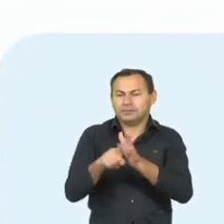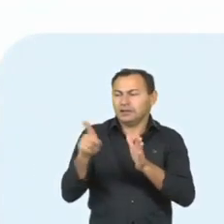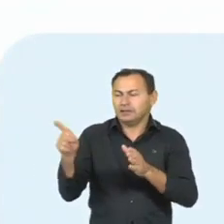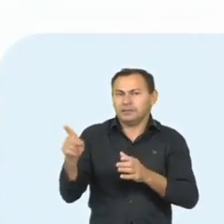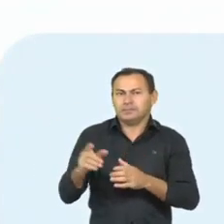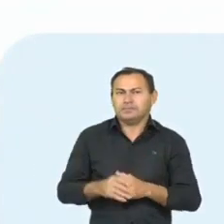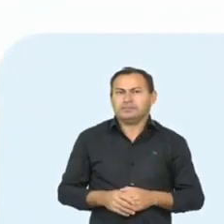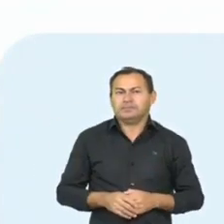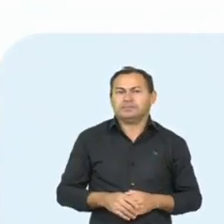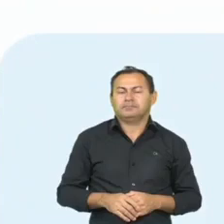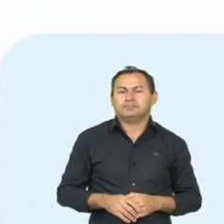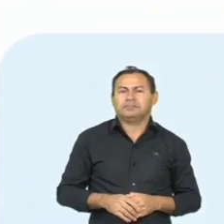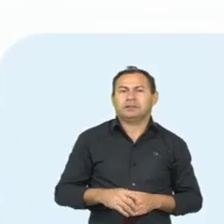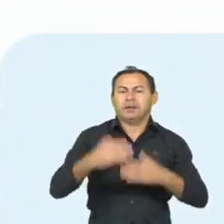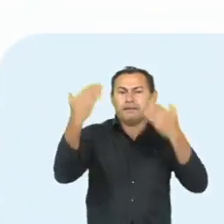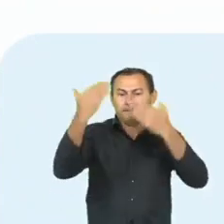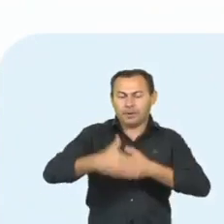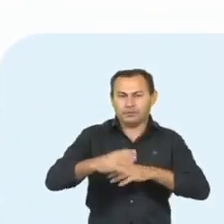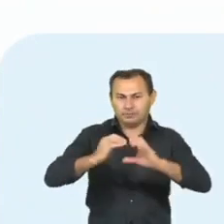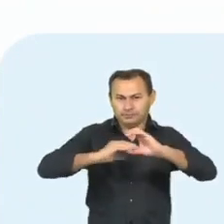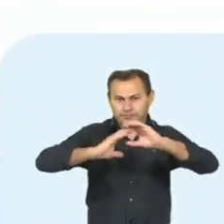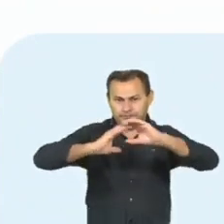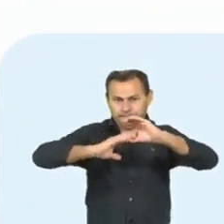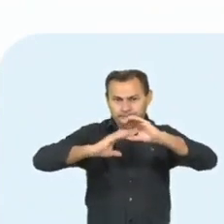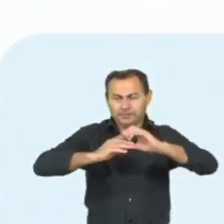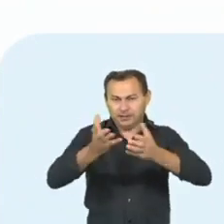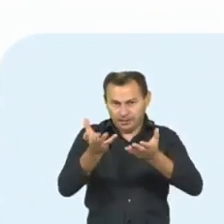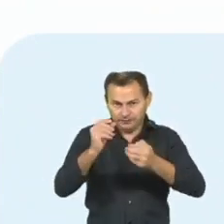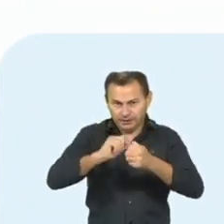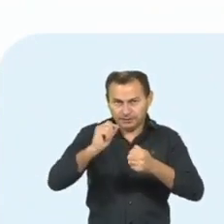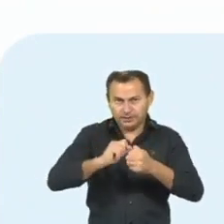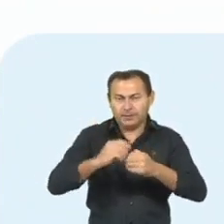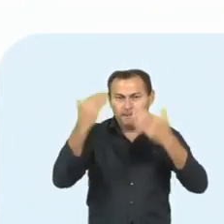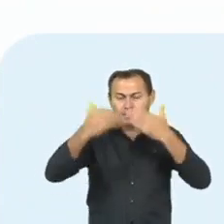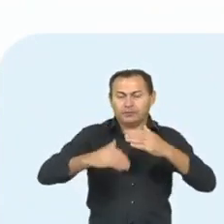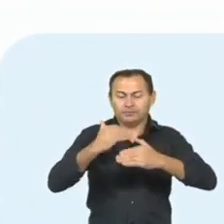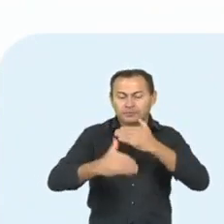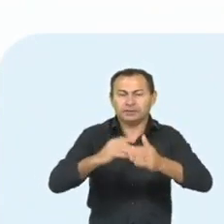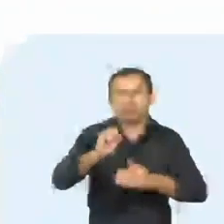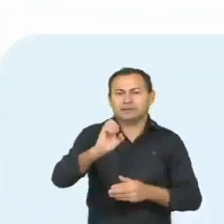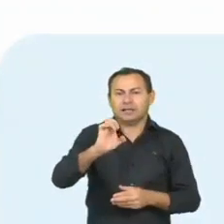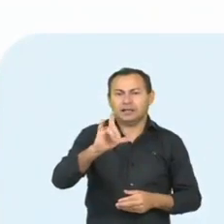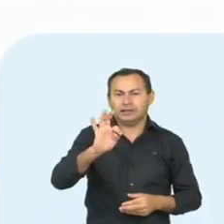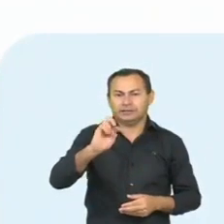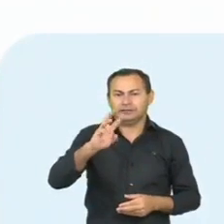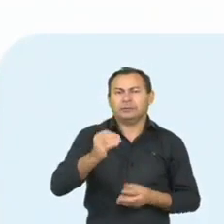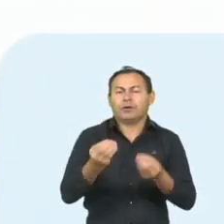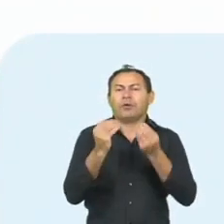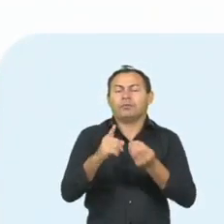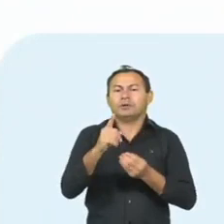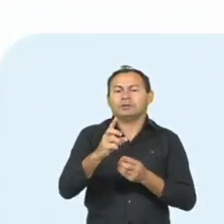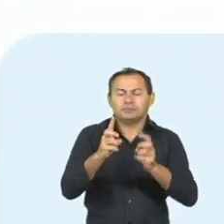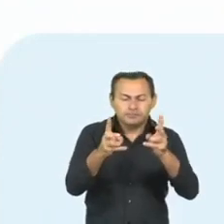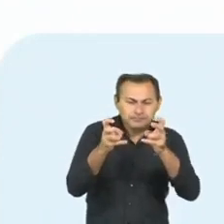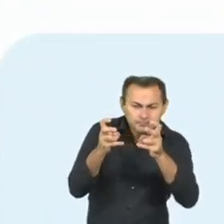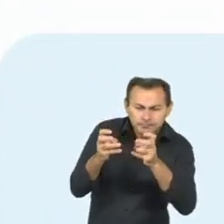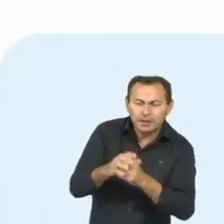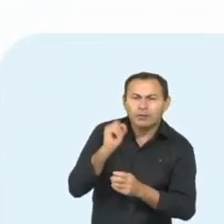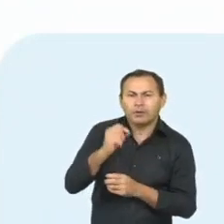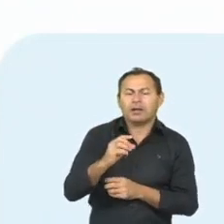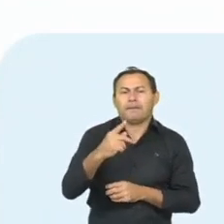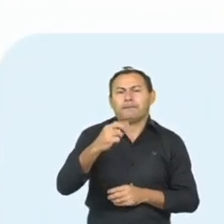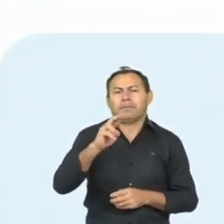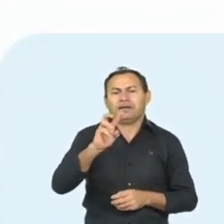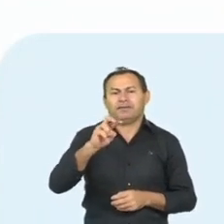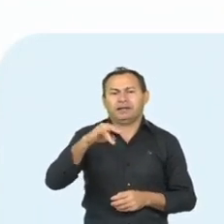dessas, nessa prova de concurso aí que você quer fazer, né, prova de processo seletivo, como que você identificaria o que é